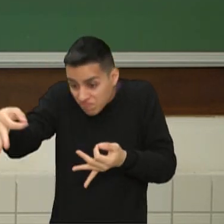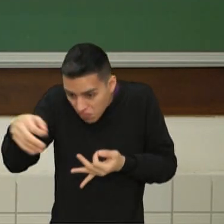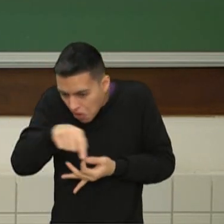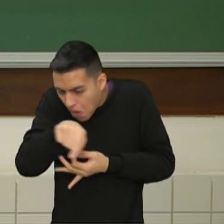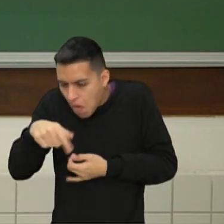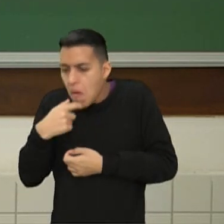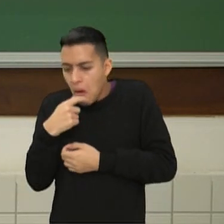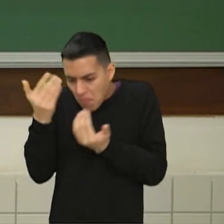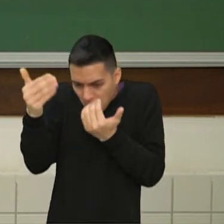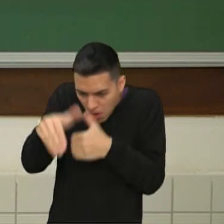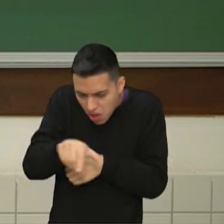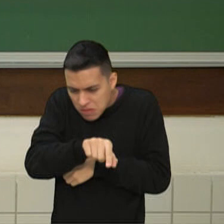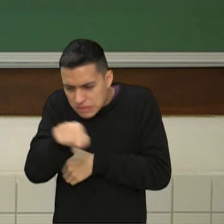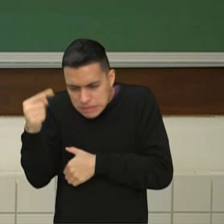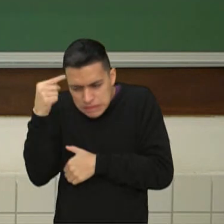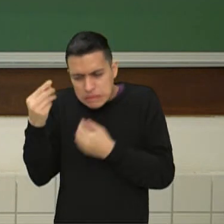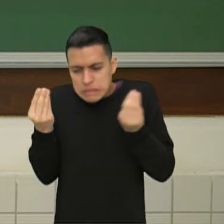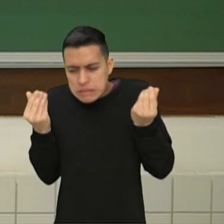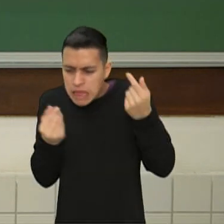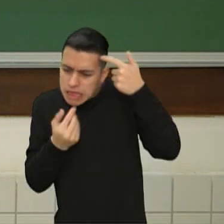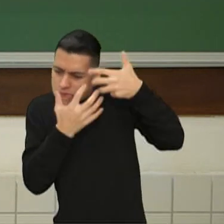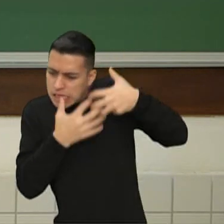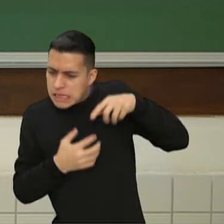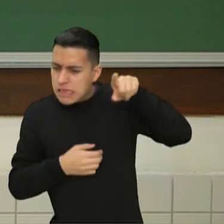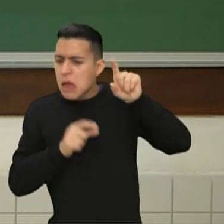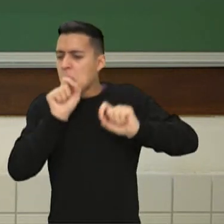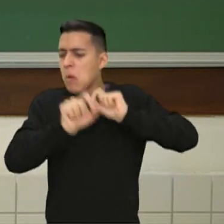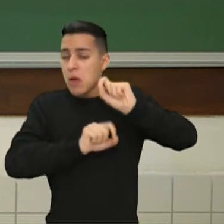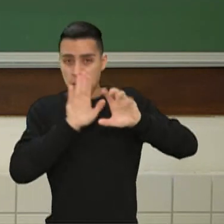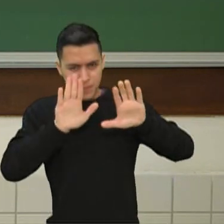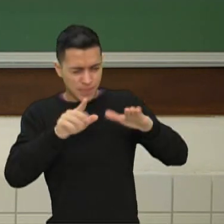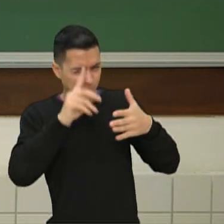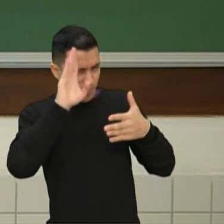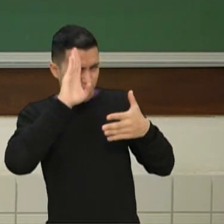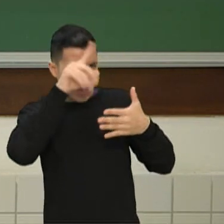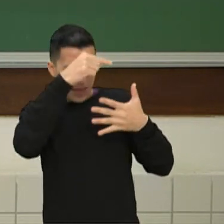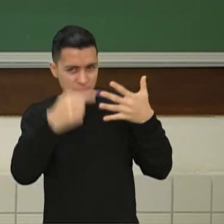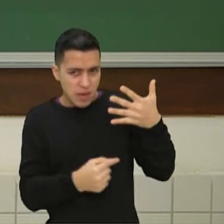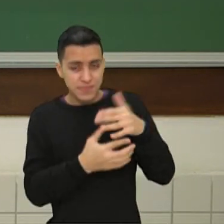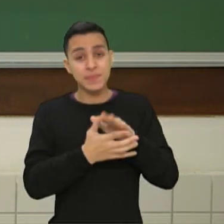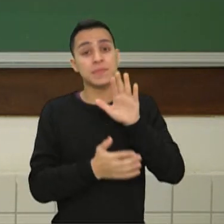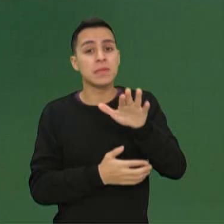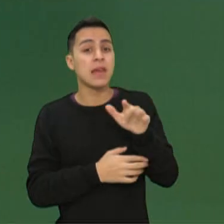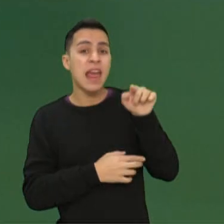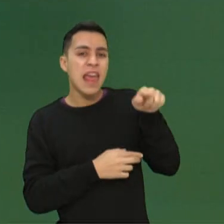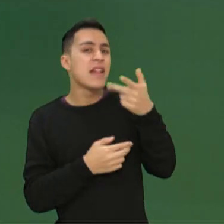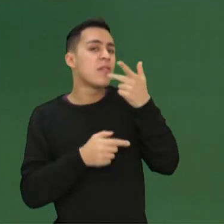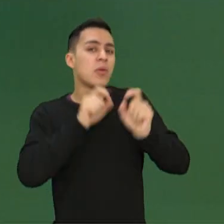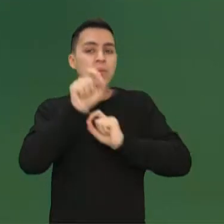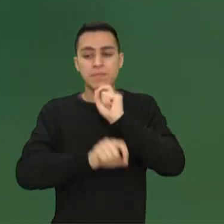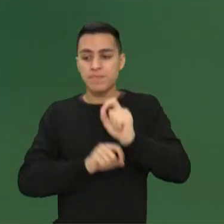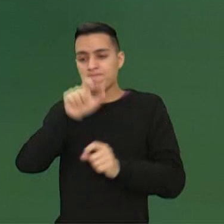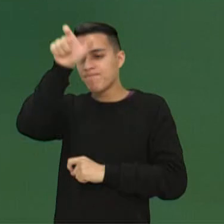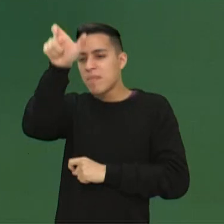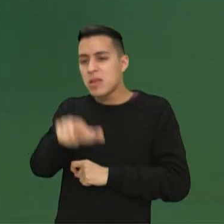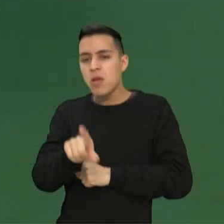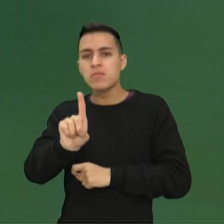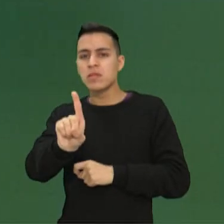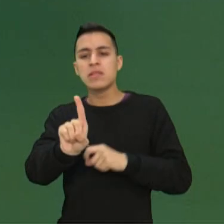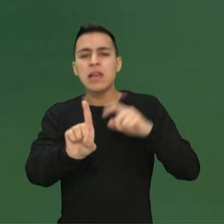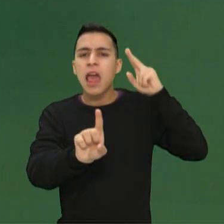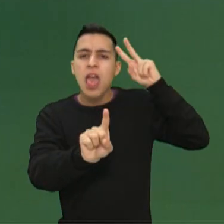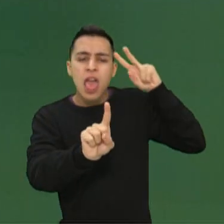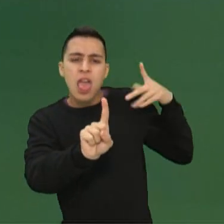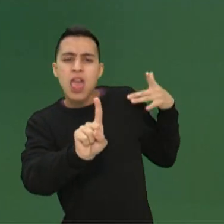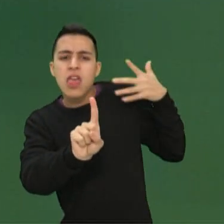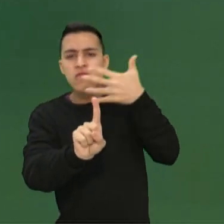né, que você tem que pensar na filosofia do Hegel é o seguinte, ó, para ele, o ser humano é um ser histórico, tá? O Hegel